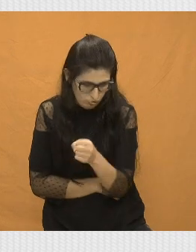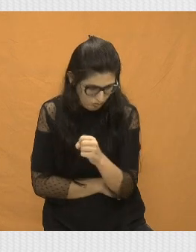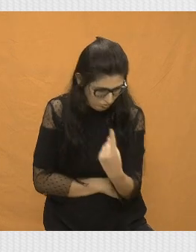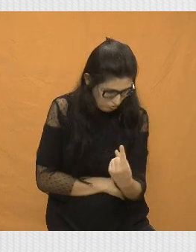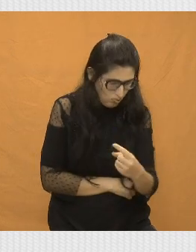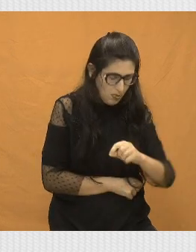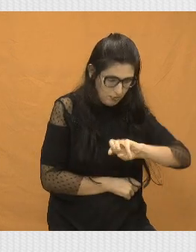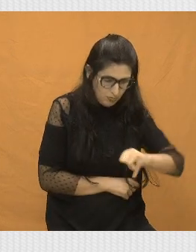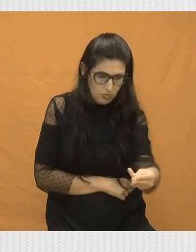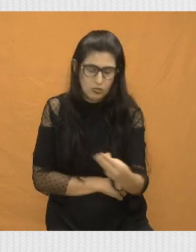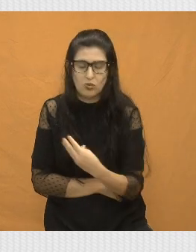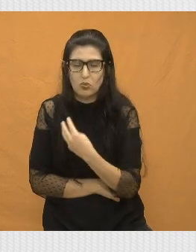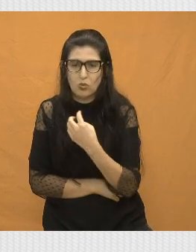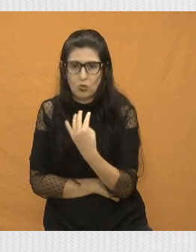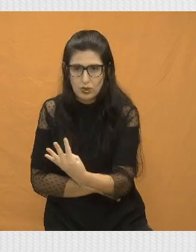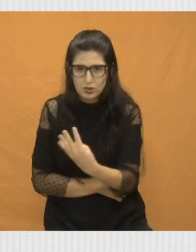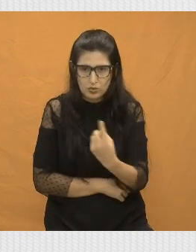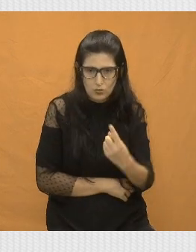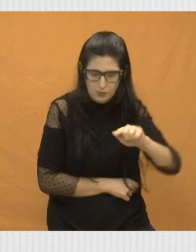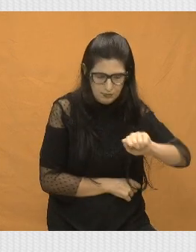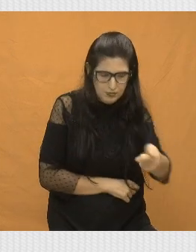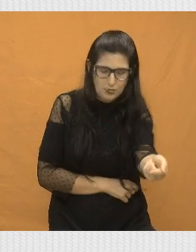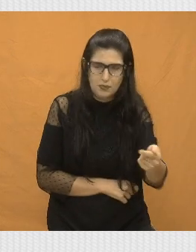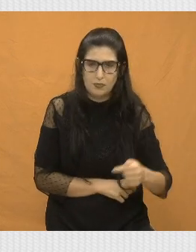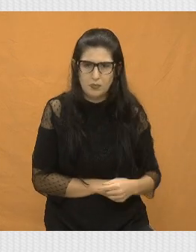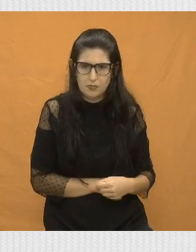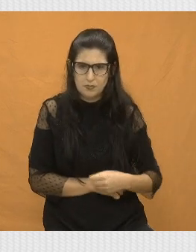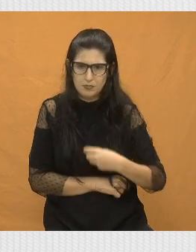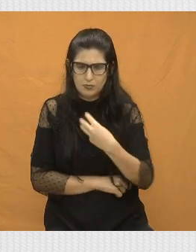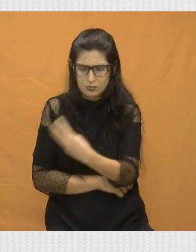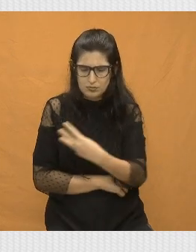181.040.000, dando a ordem de